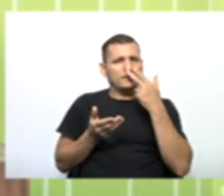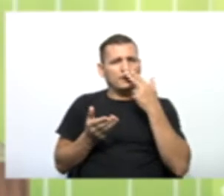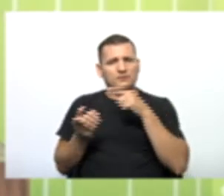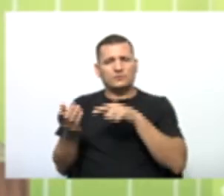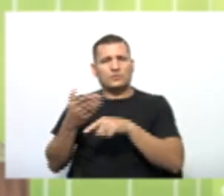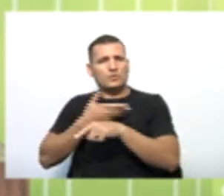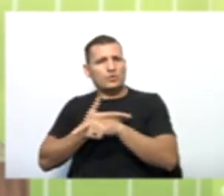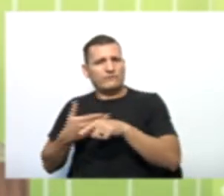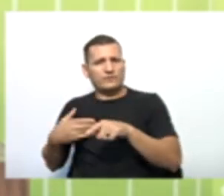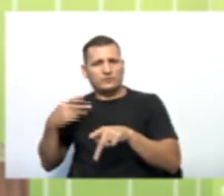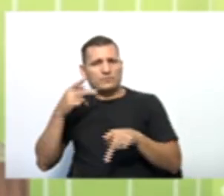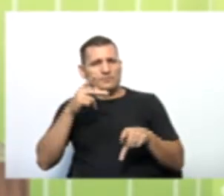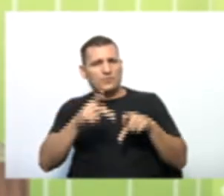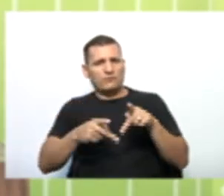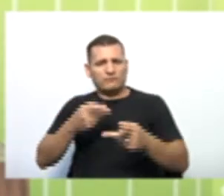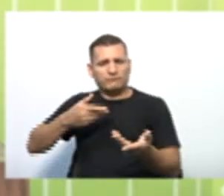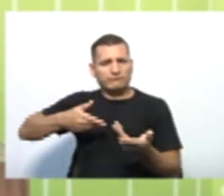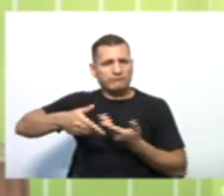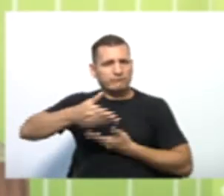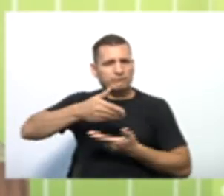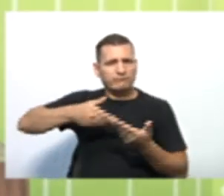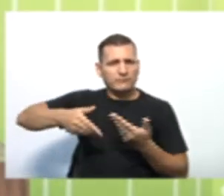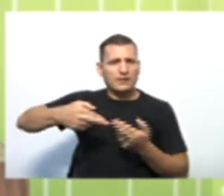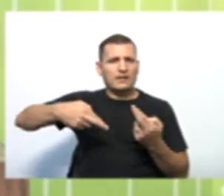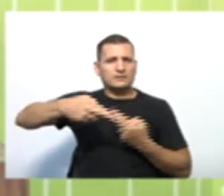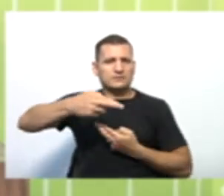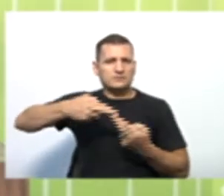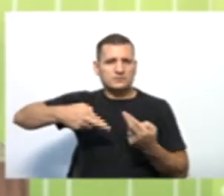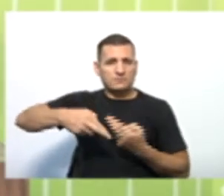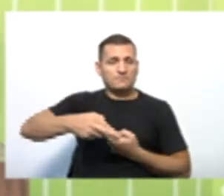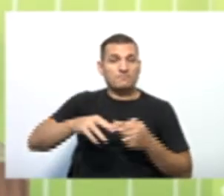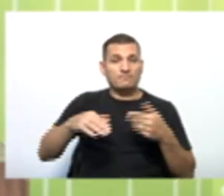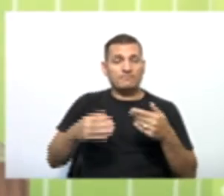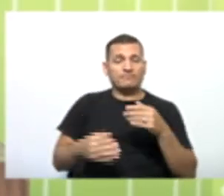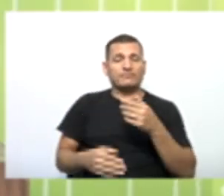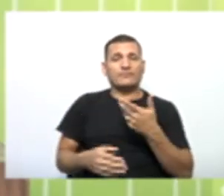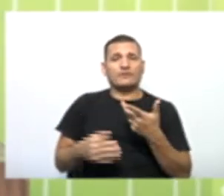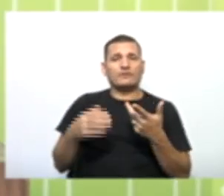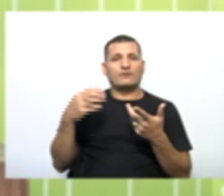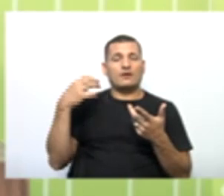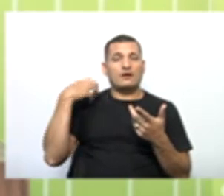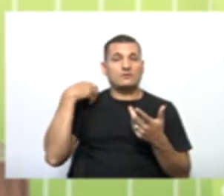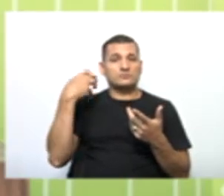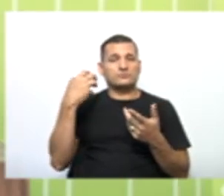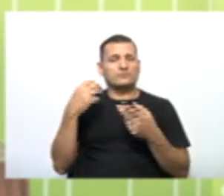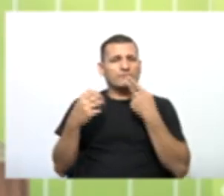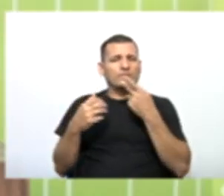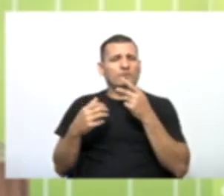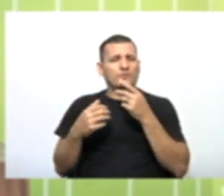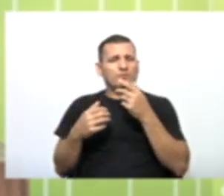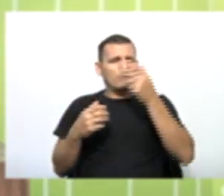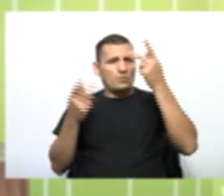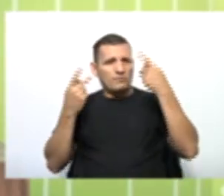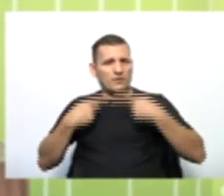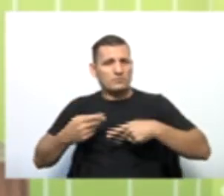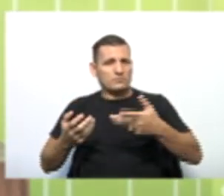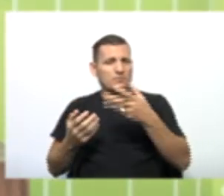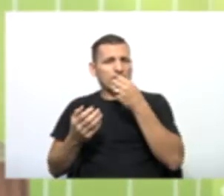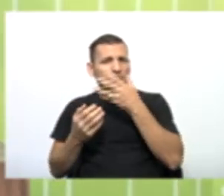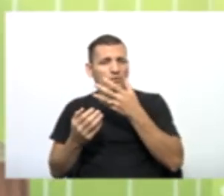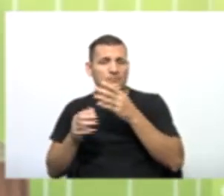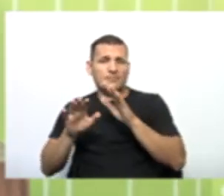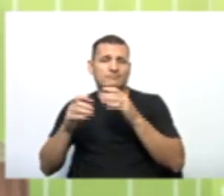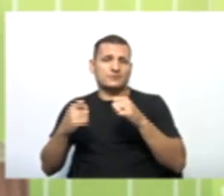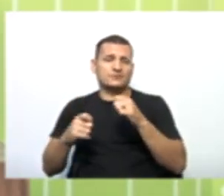povo, e vai fazer essa relação. Então, Aristóteles vai dizer que o homem que quer se tornar bom tem que ser, antes de tudo, um